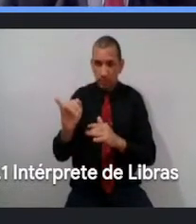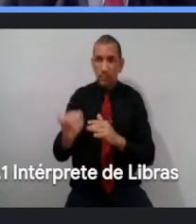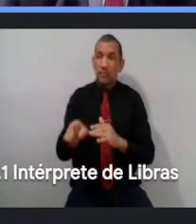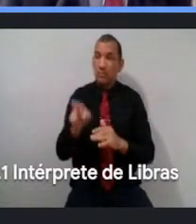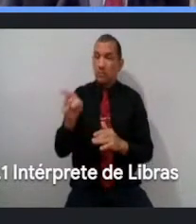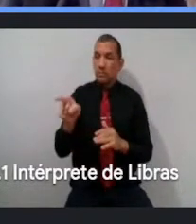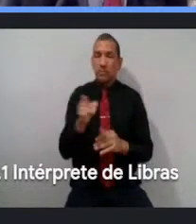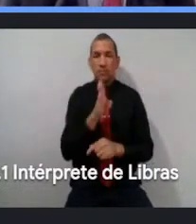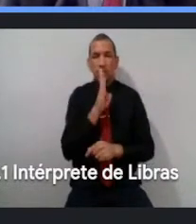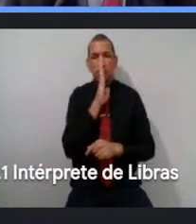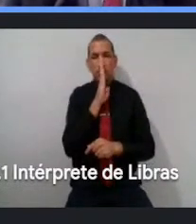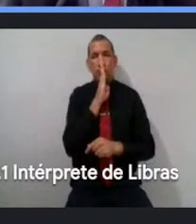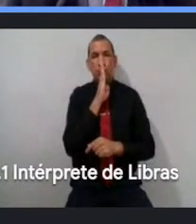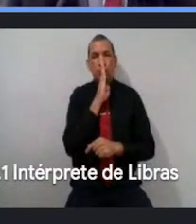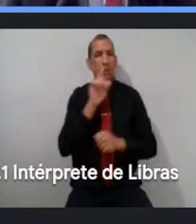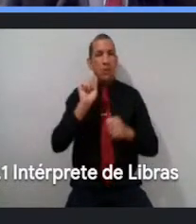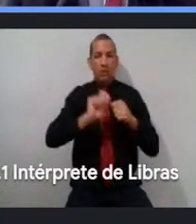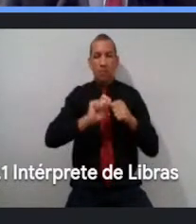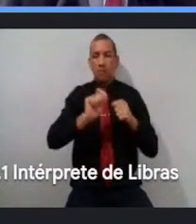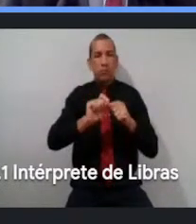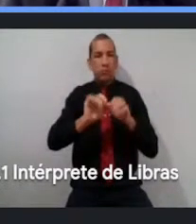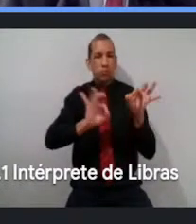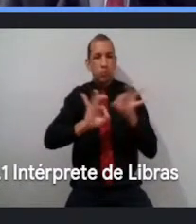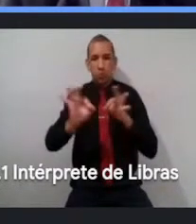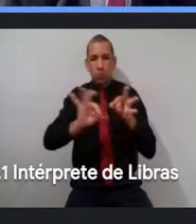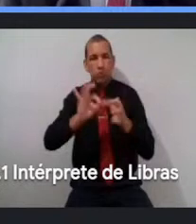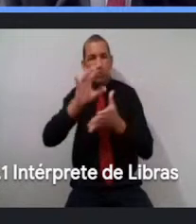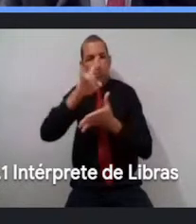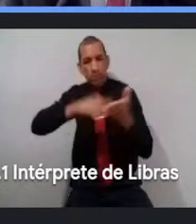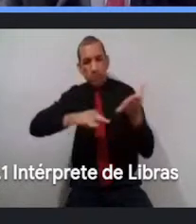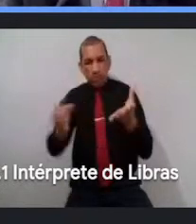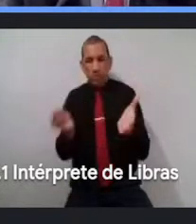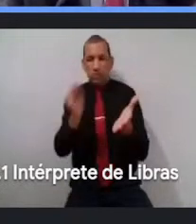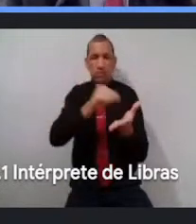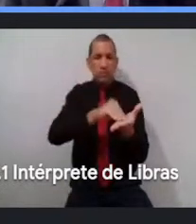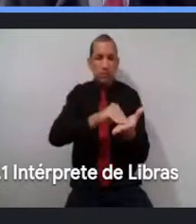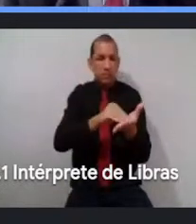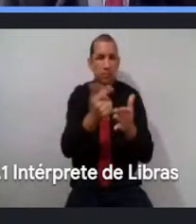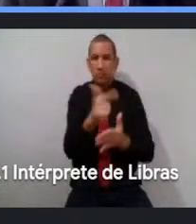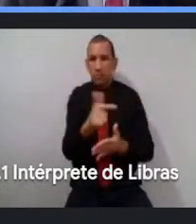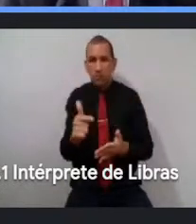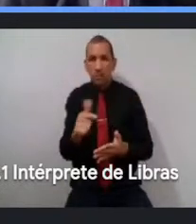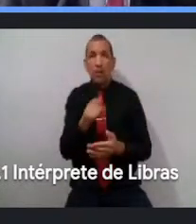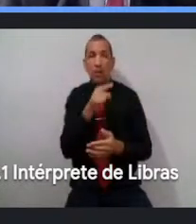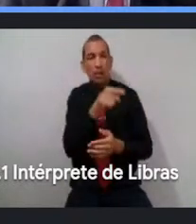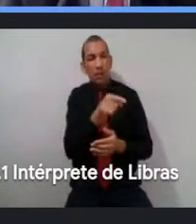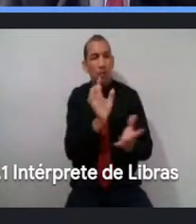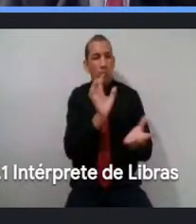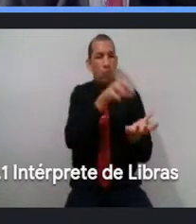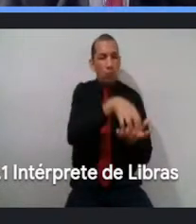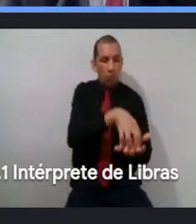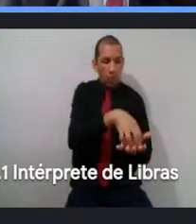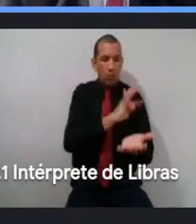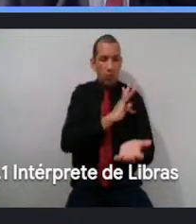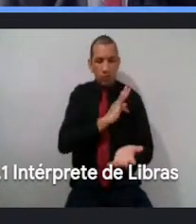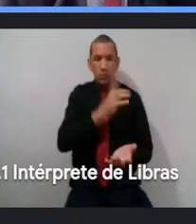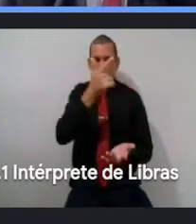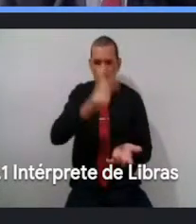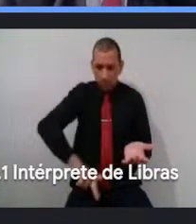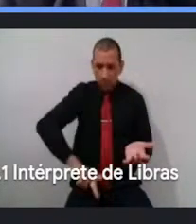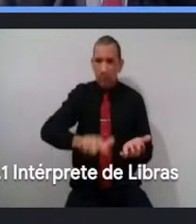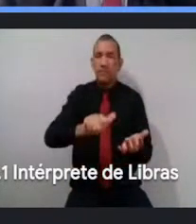permaneceu silente não fez a juntada dos documentos orgtech manifestou-se